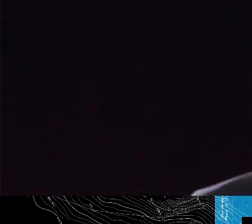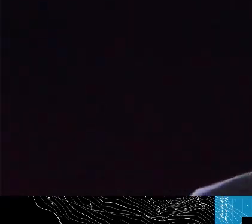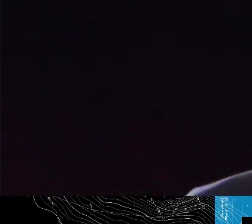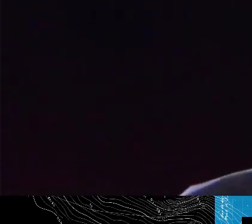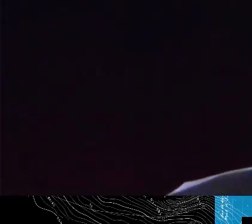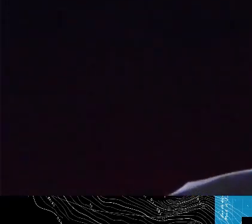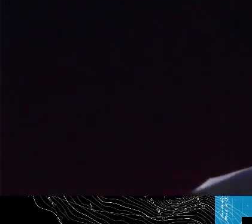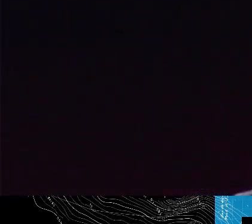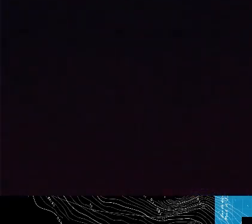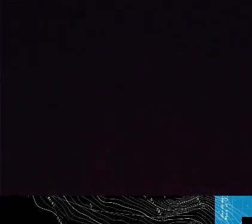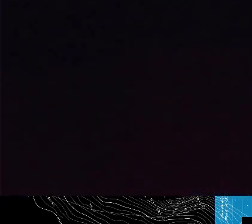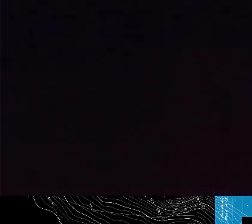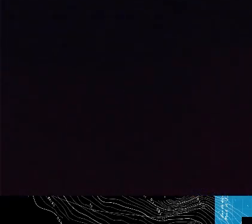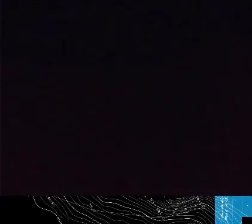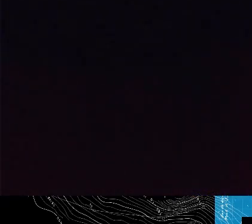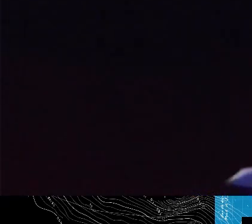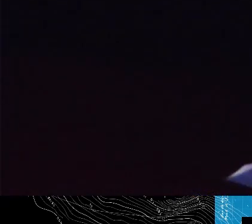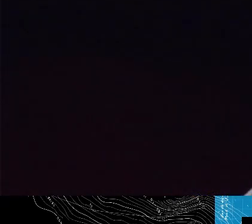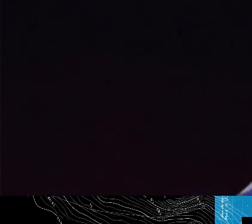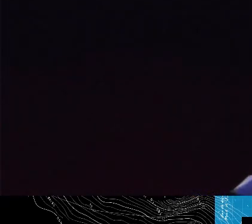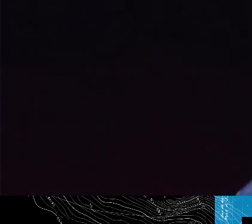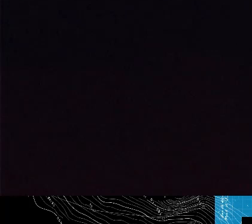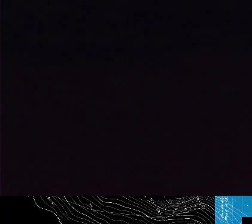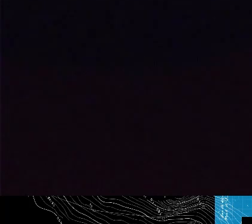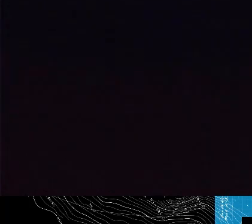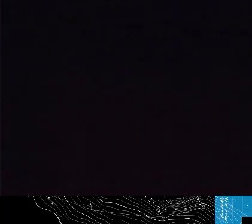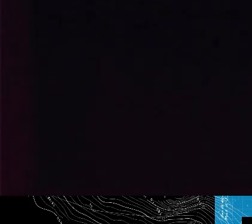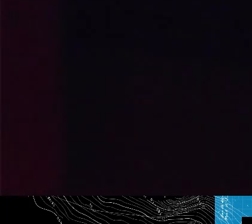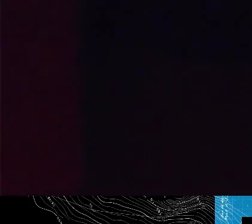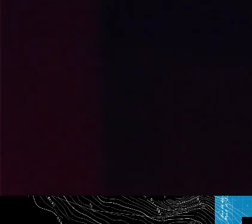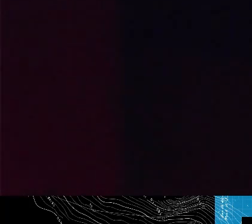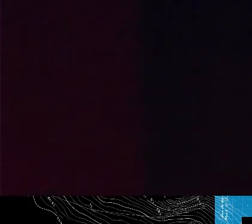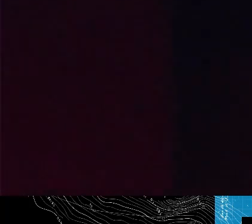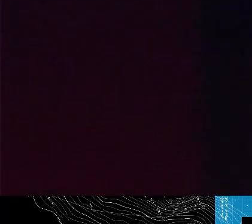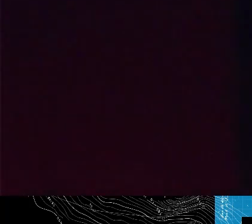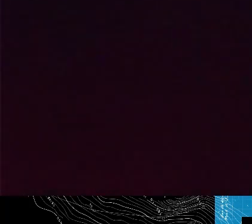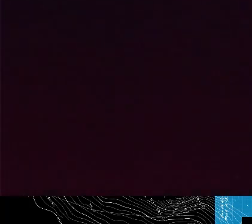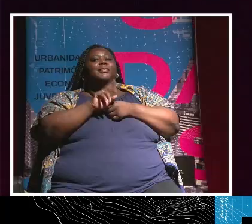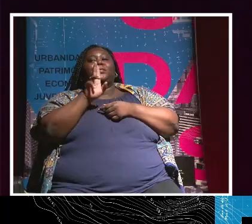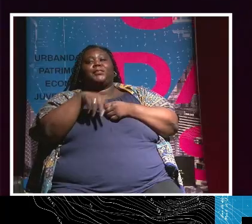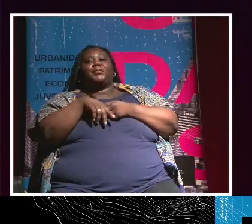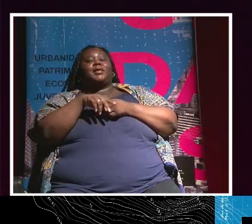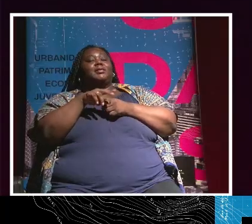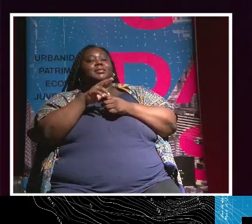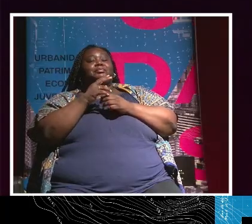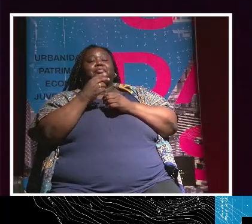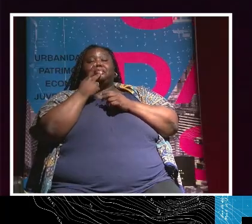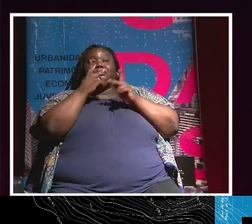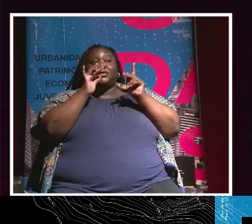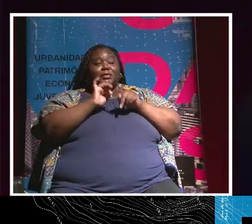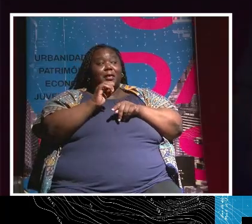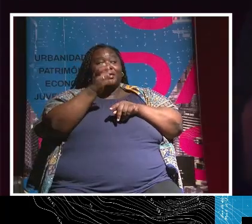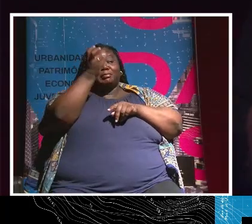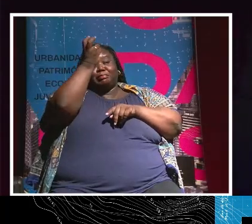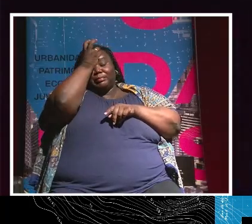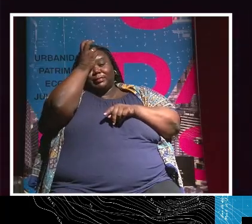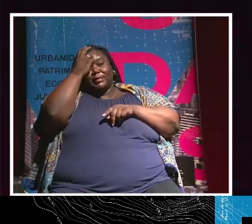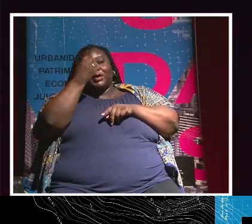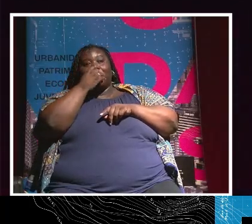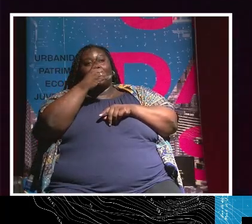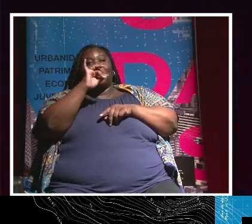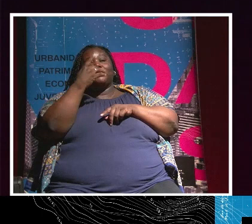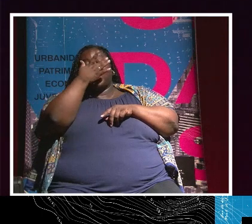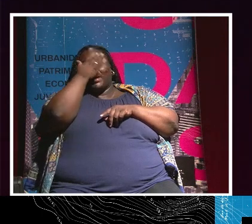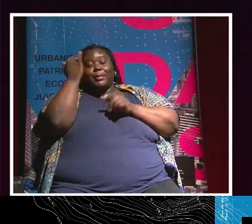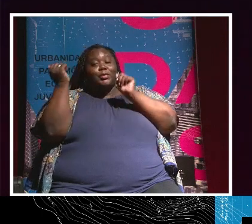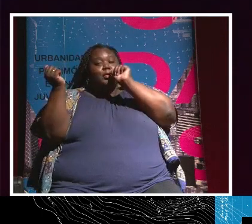bem? Bom dia, salve, Rotep, que é a saudação de paz do Egito faraônico, né? Que tal vocês derem bom dia para alguém que está